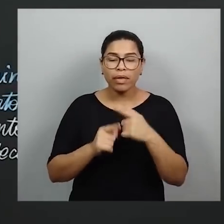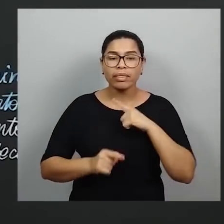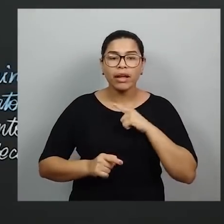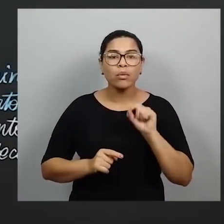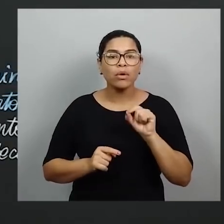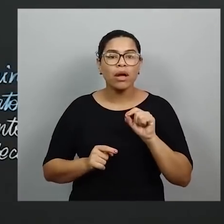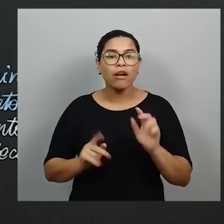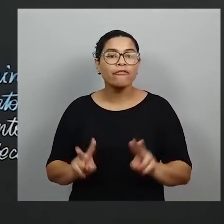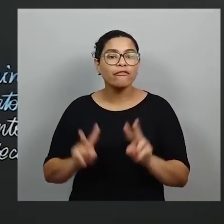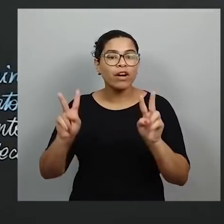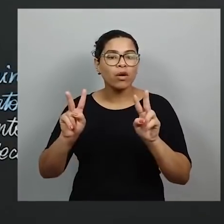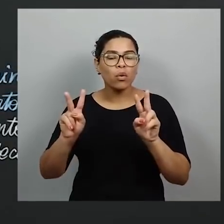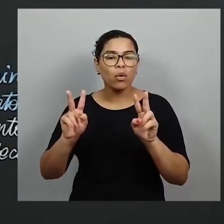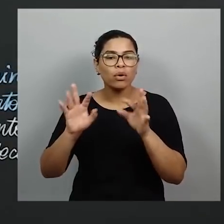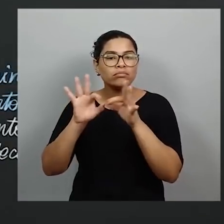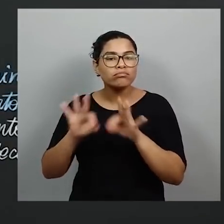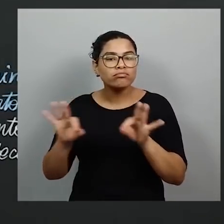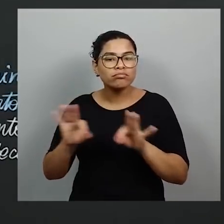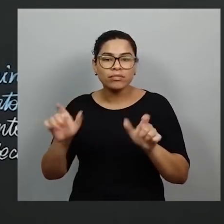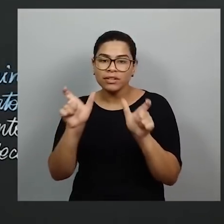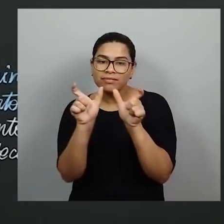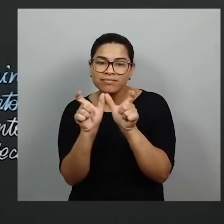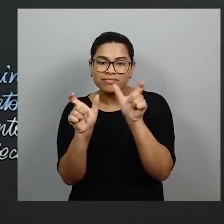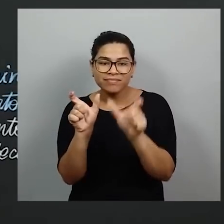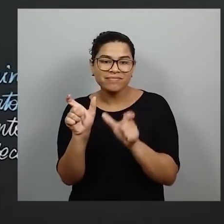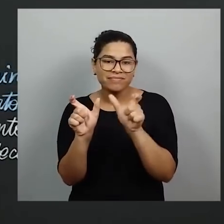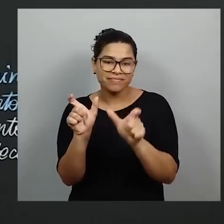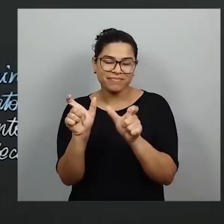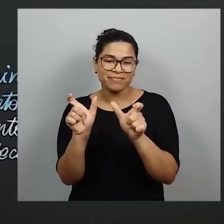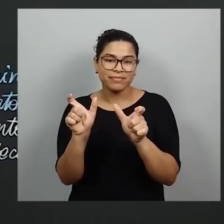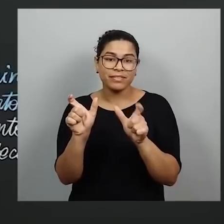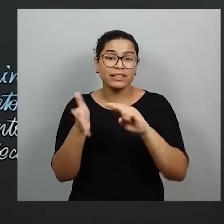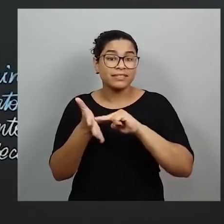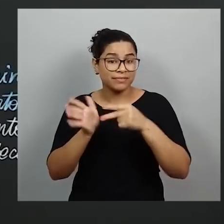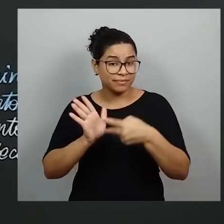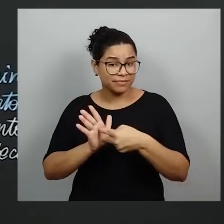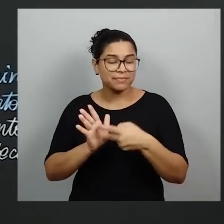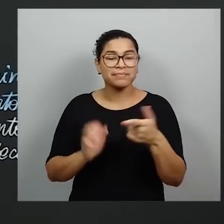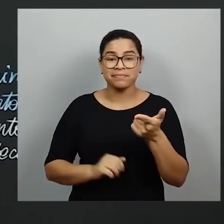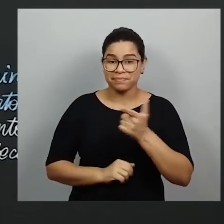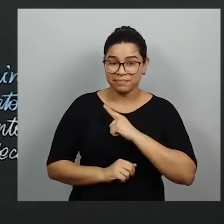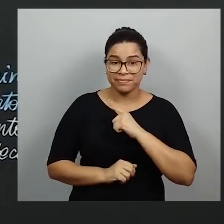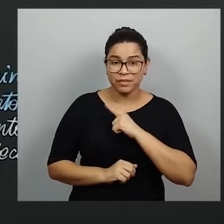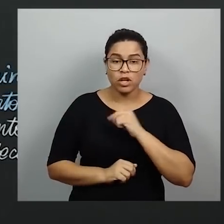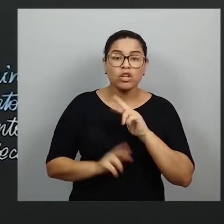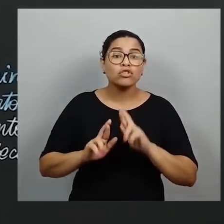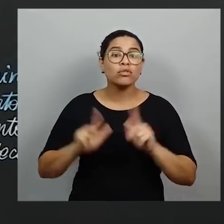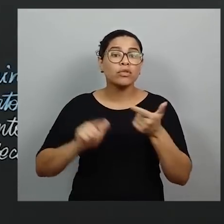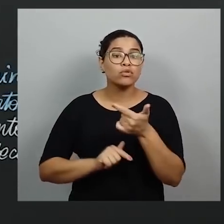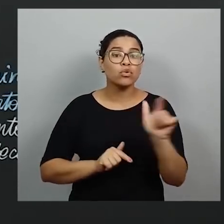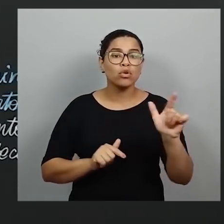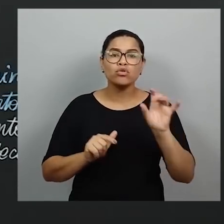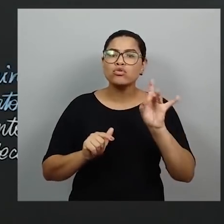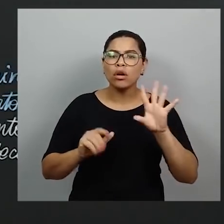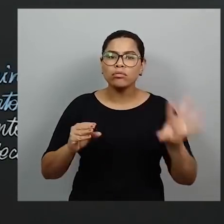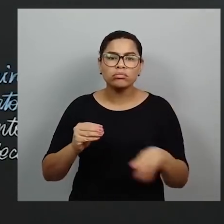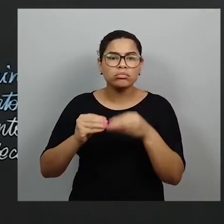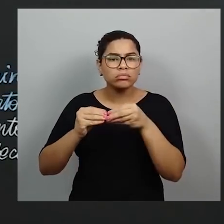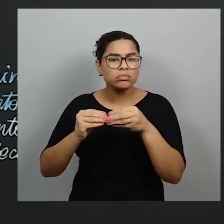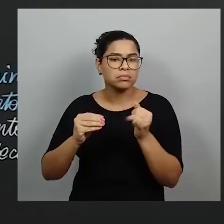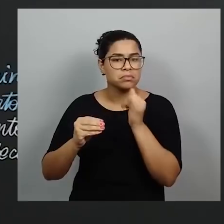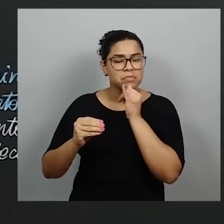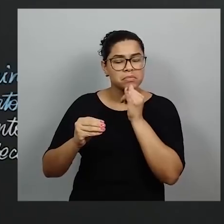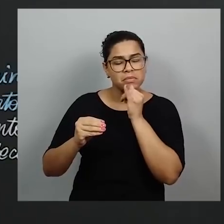valor semântico, ele tem um valor de significado, de sentido. Diferente de outros termos que muitas vezes eles só acrescentam